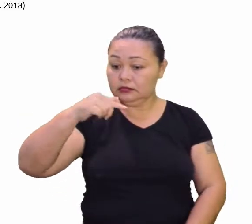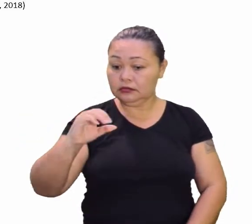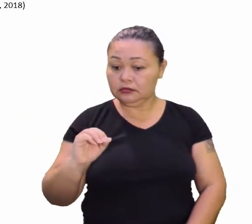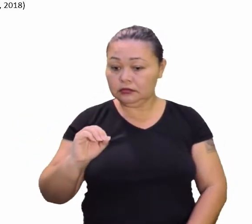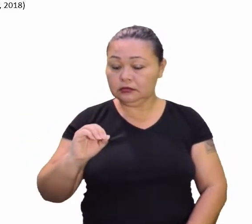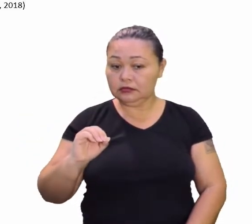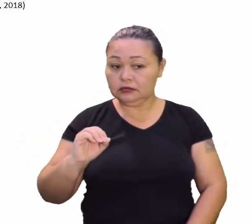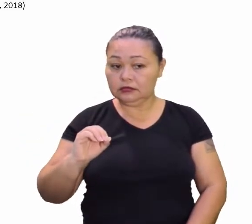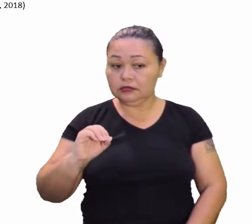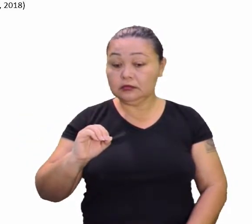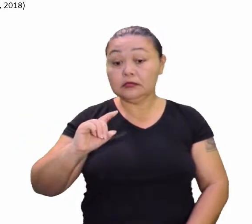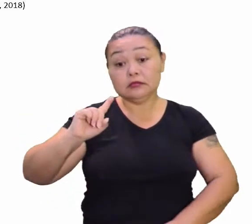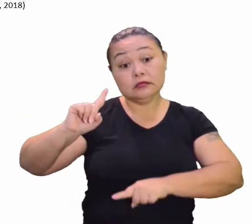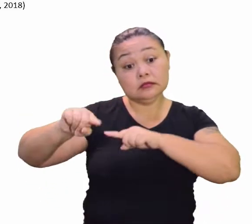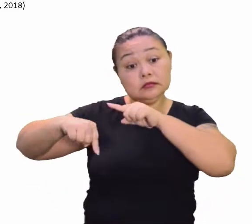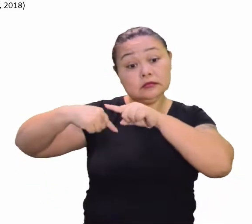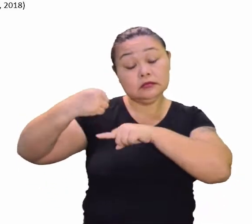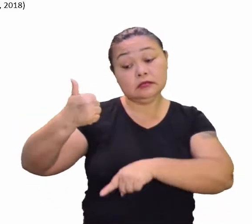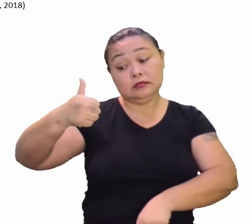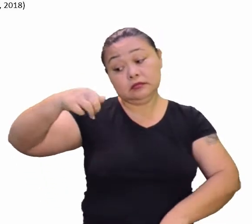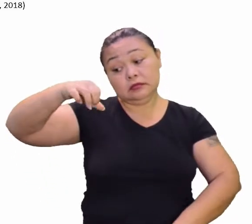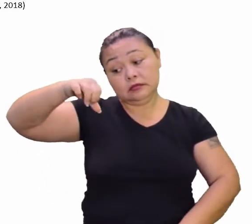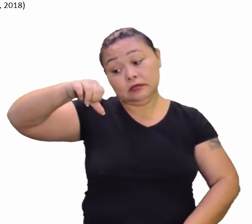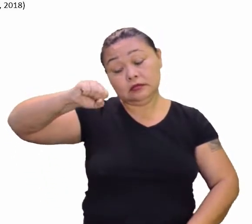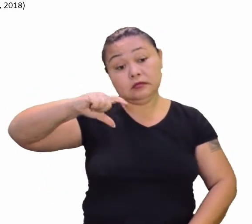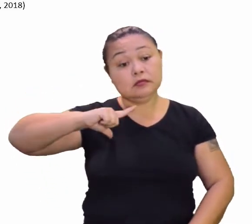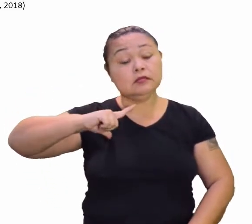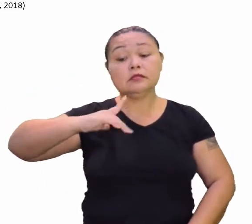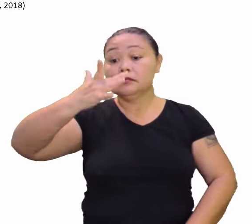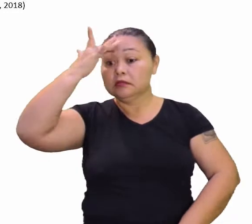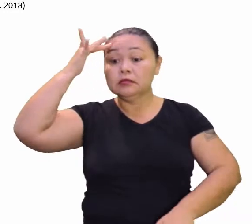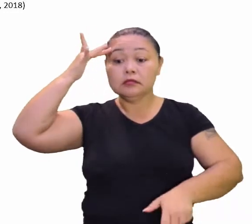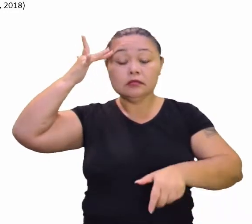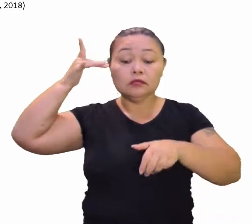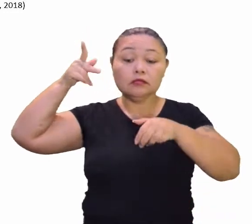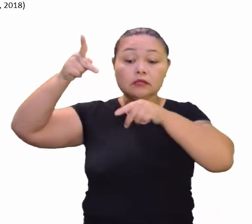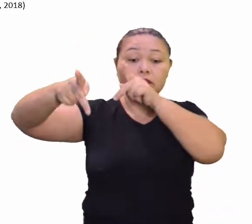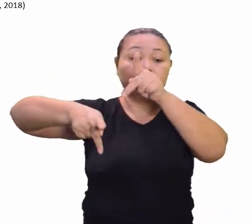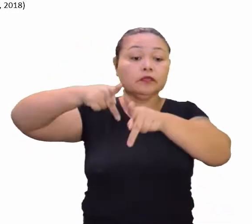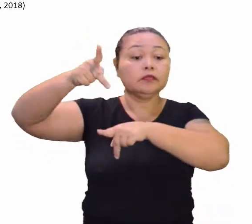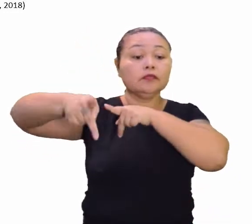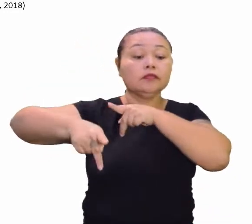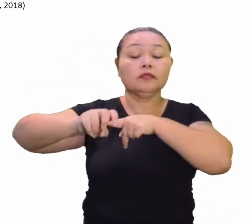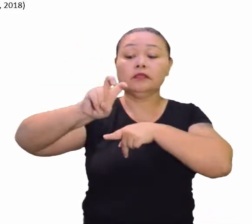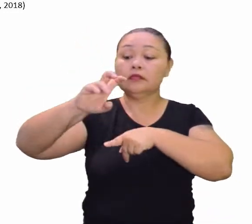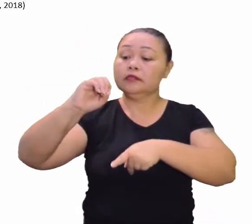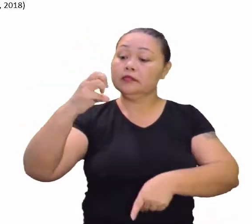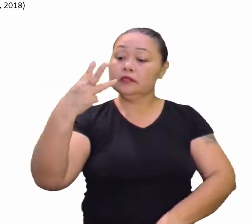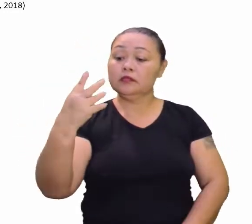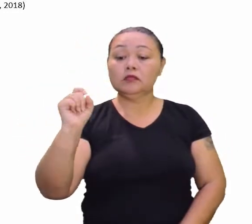1970. Quando, já em 1980, olha a população aí de Rondônia, professor Jorge,